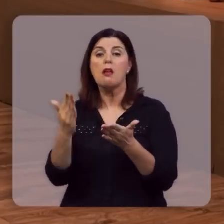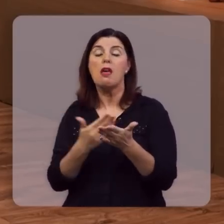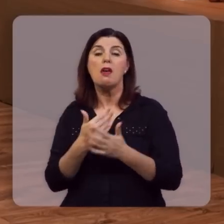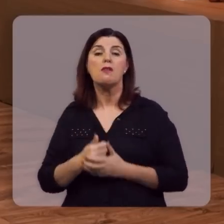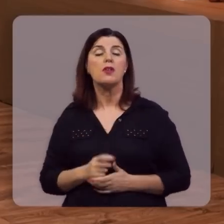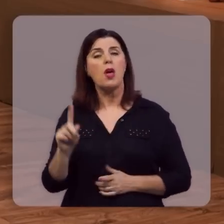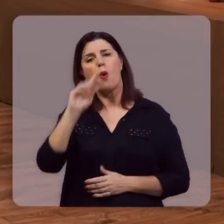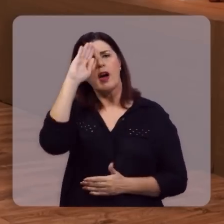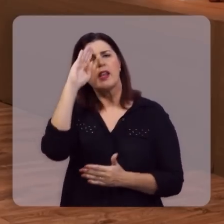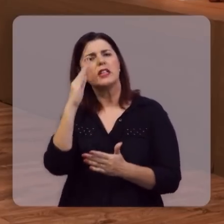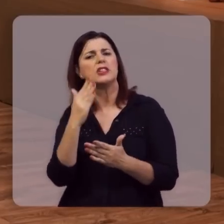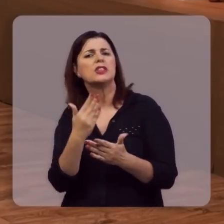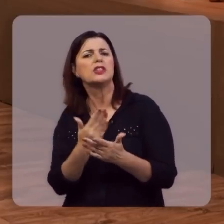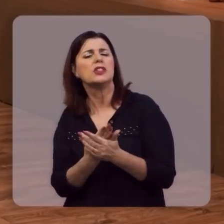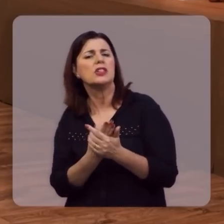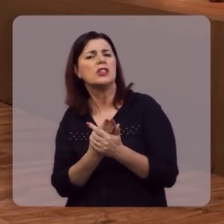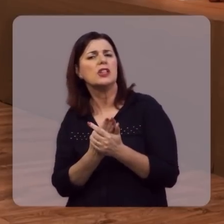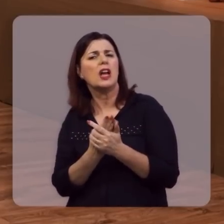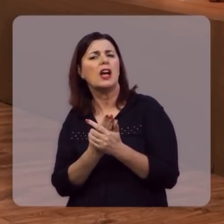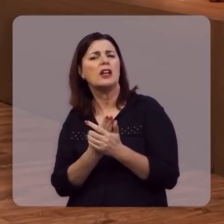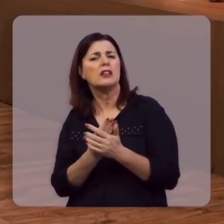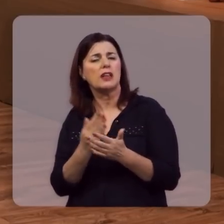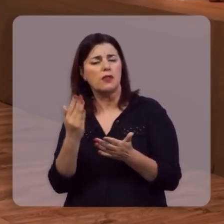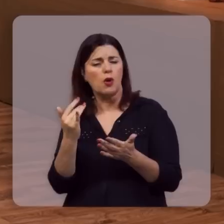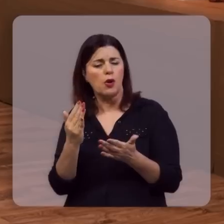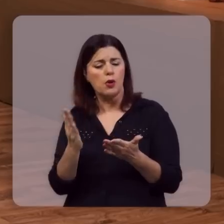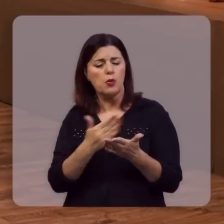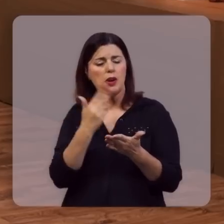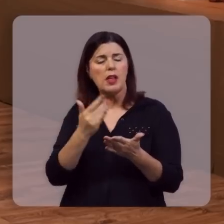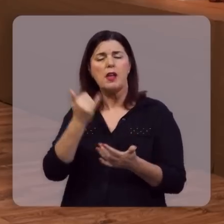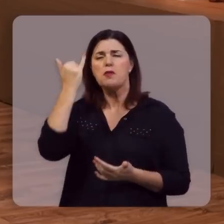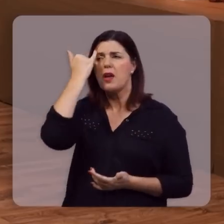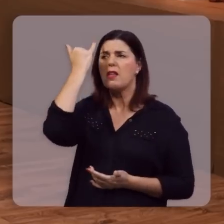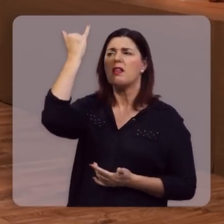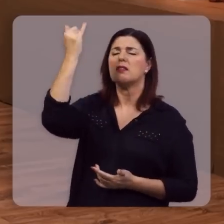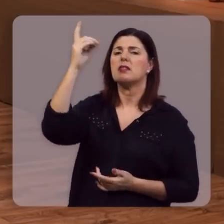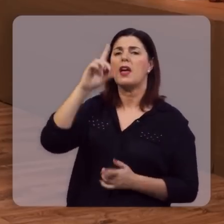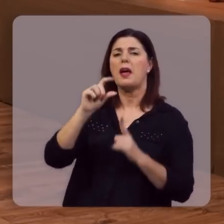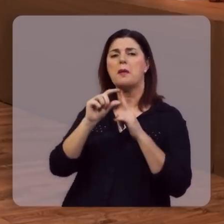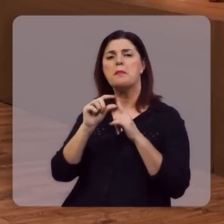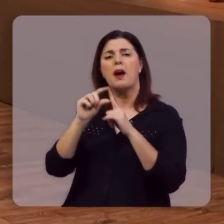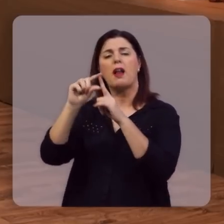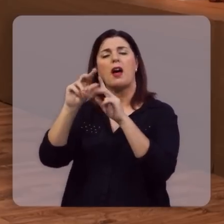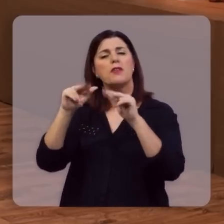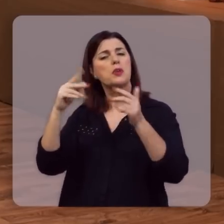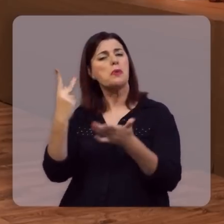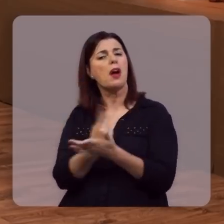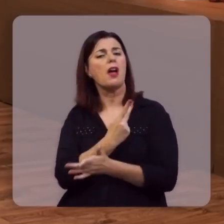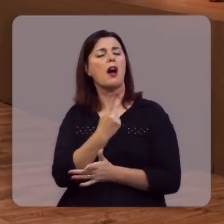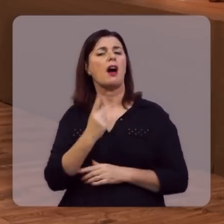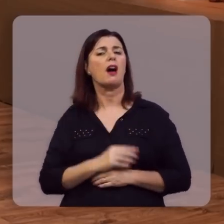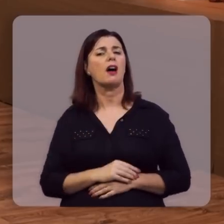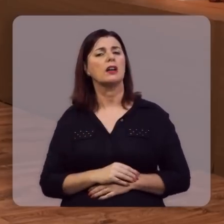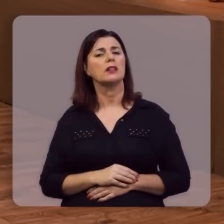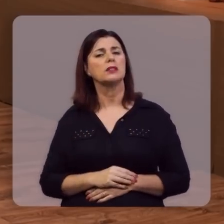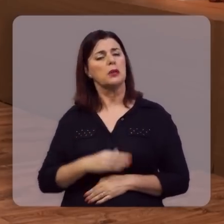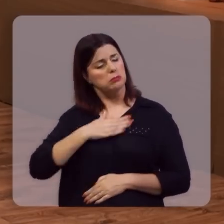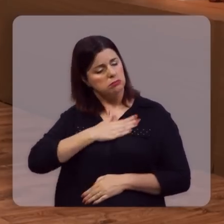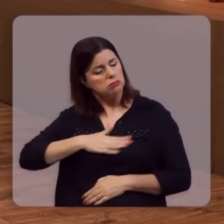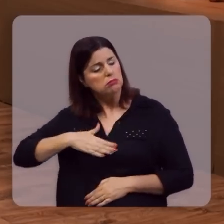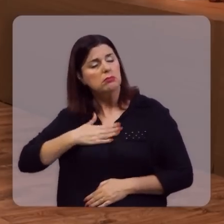livro, não creem que é um livro inspirado, que a palavra de Deus é inerrante, infalível, suficiente.